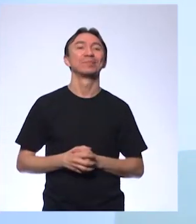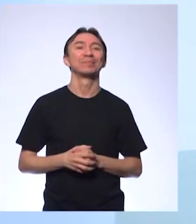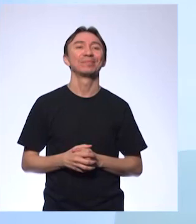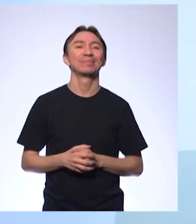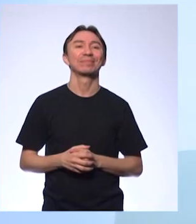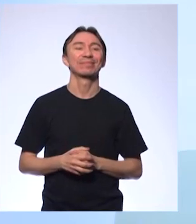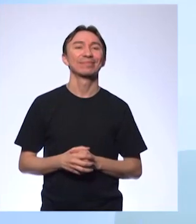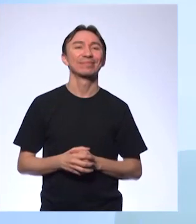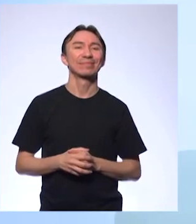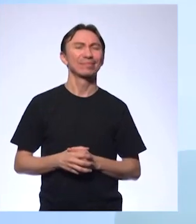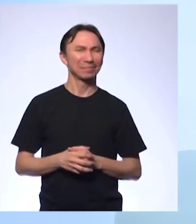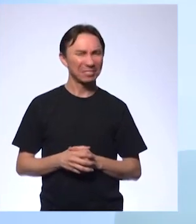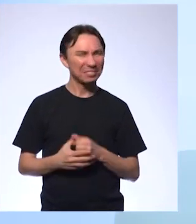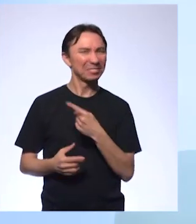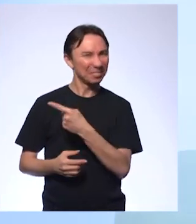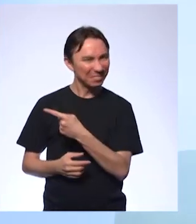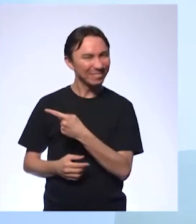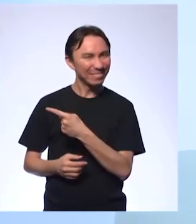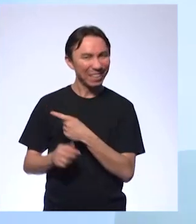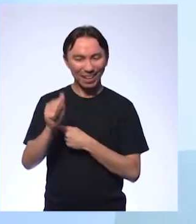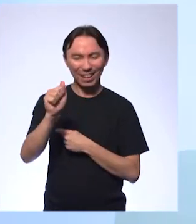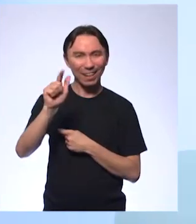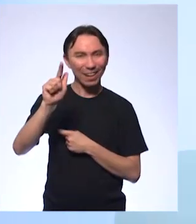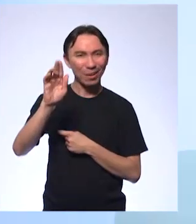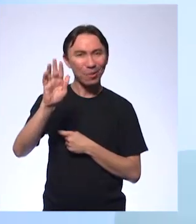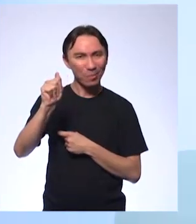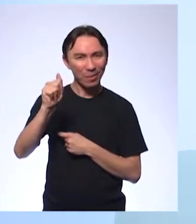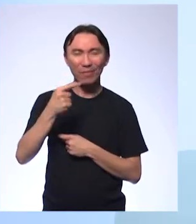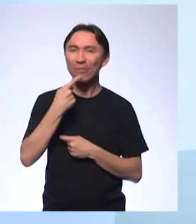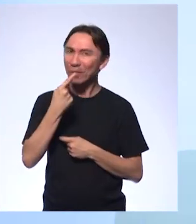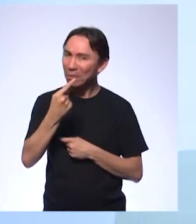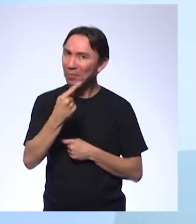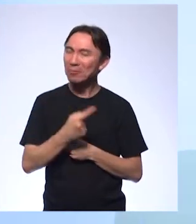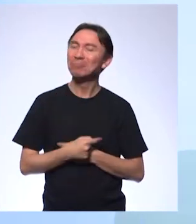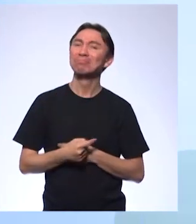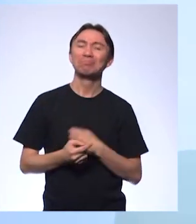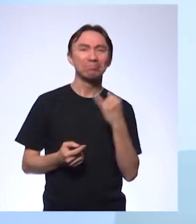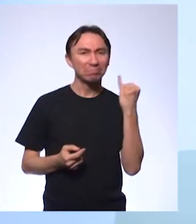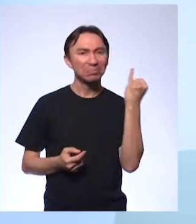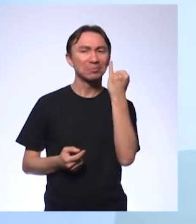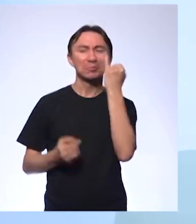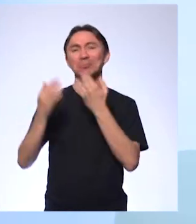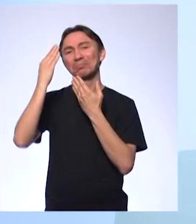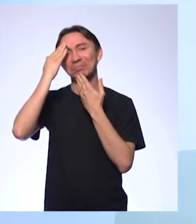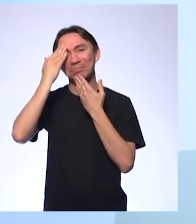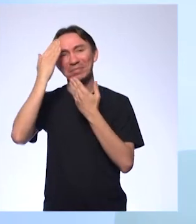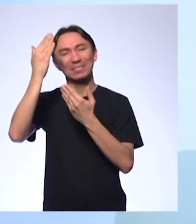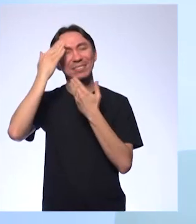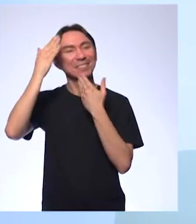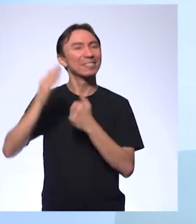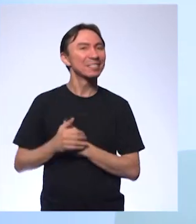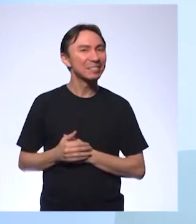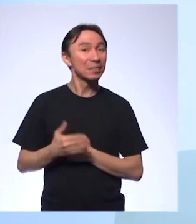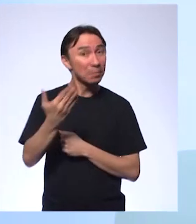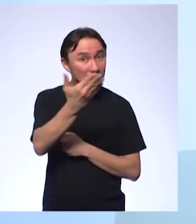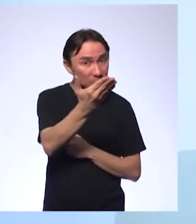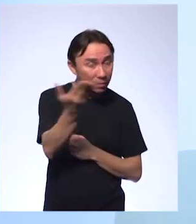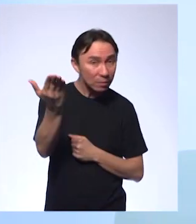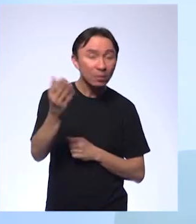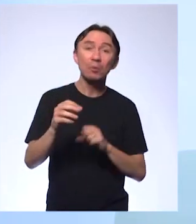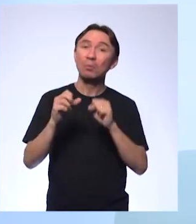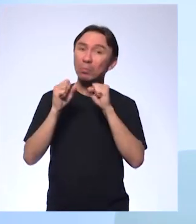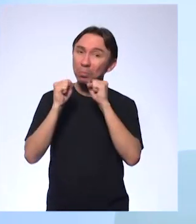Muito importante o que a Alba nos disse, né? E a gente já quer agradecer a psicóloga Alba e recomendar a todos vocês, alunos, que entrem lá